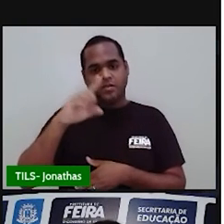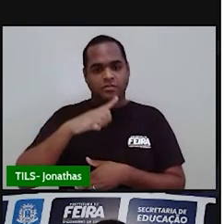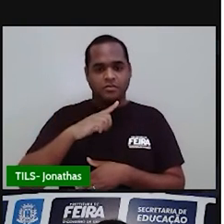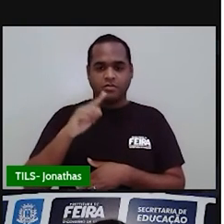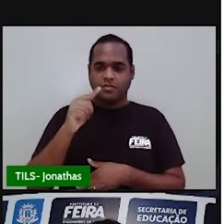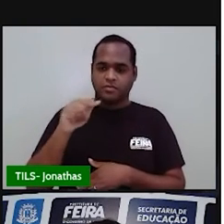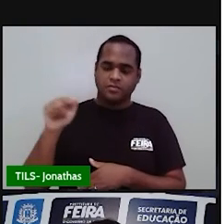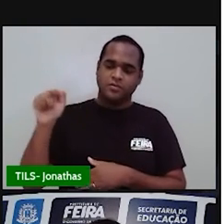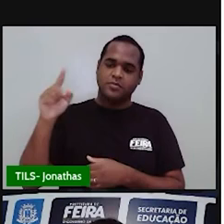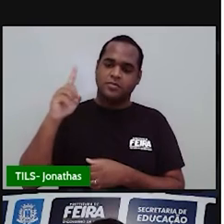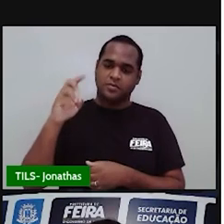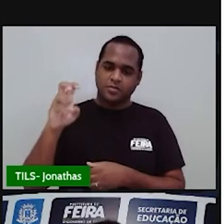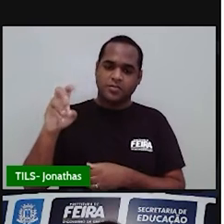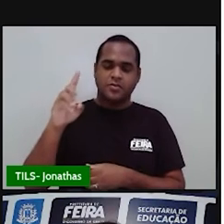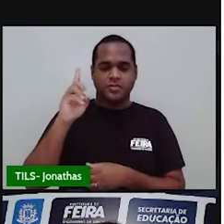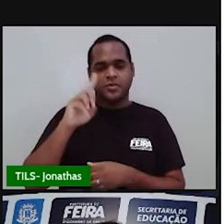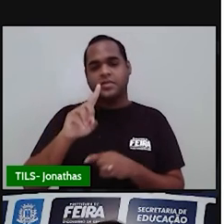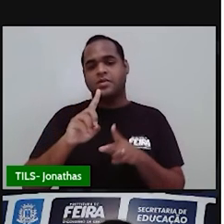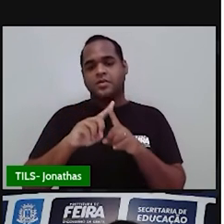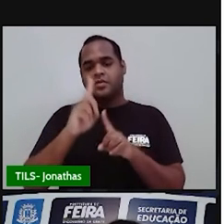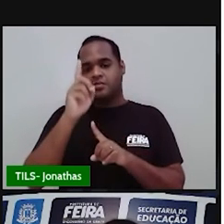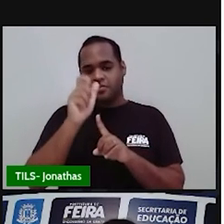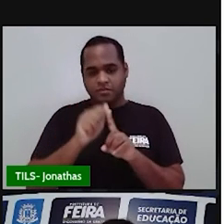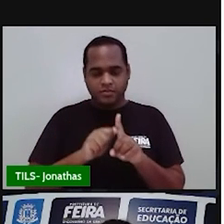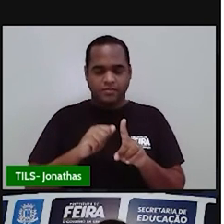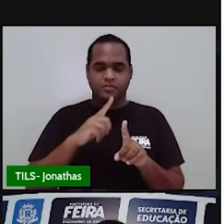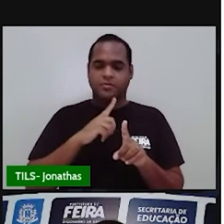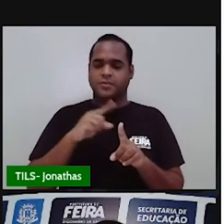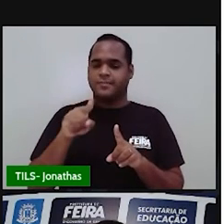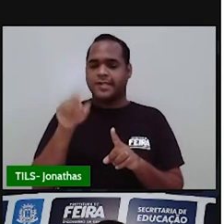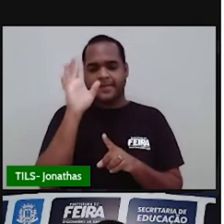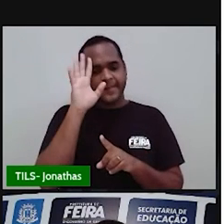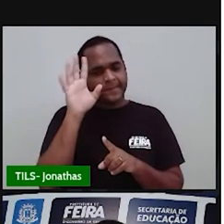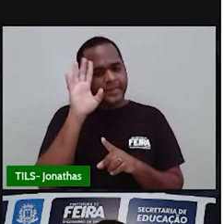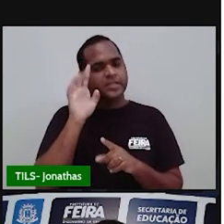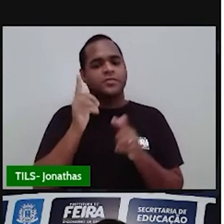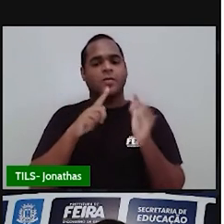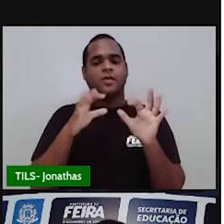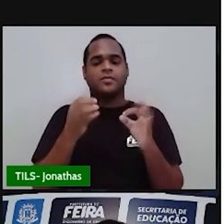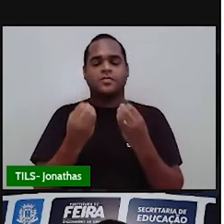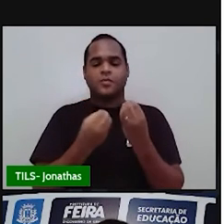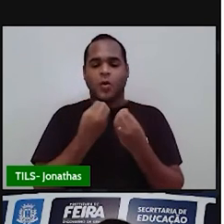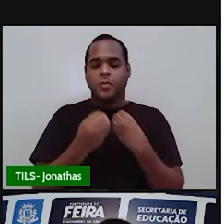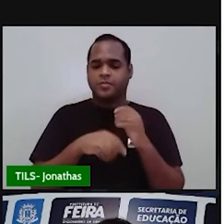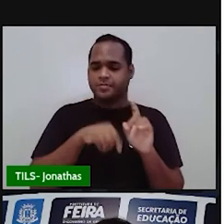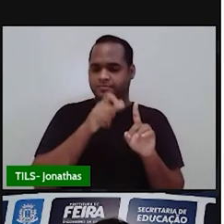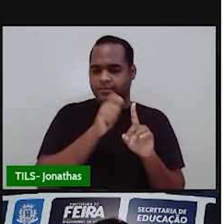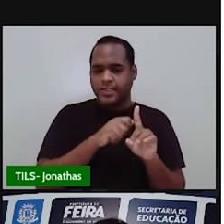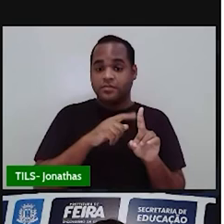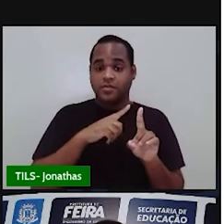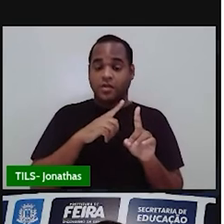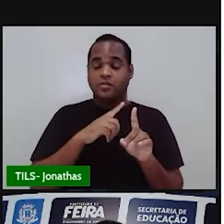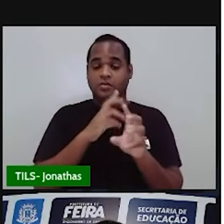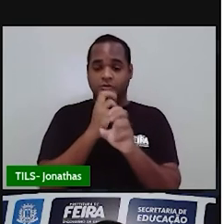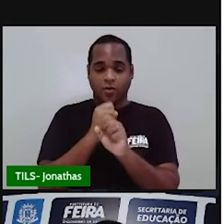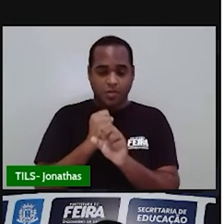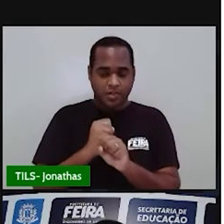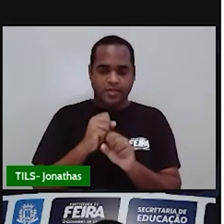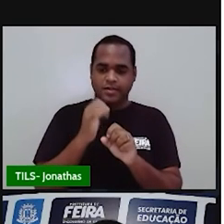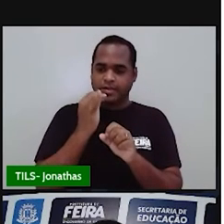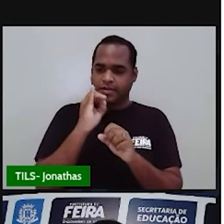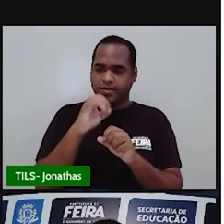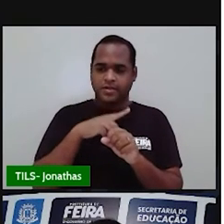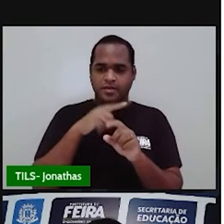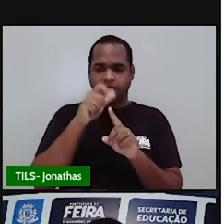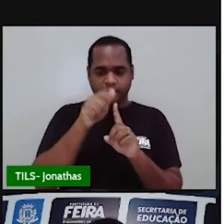ser uma semana, 15 dias, um mês. Como a gente pensa o nosso consumo? Por mês, né? Porque a conta de energia elétrica seria